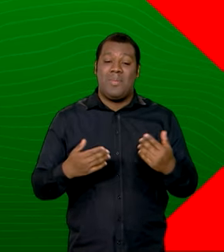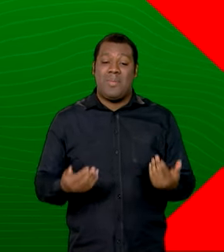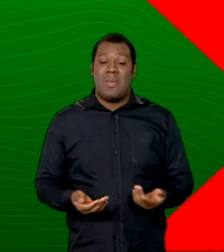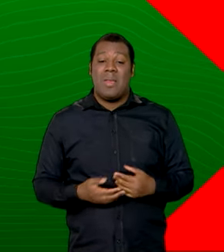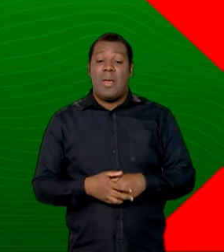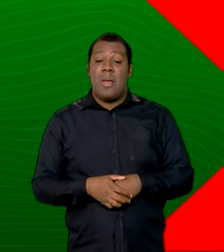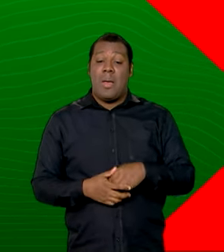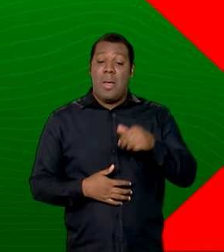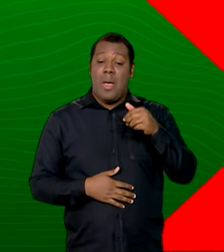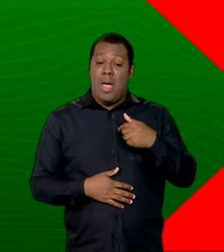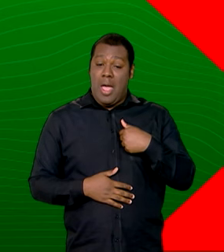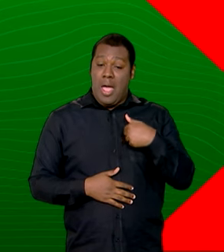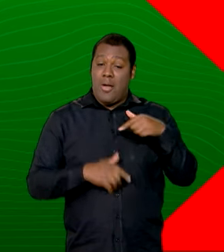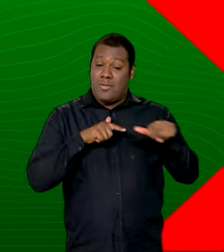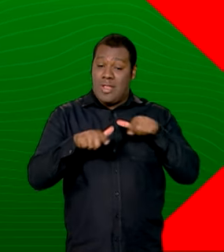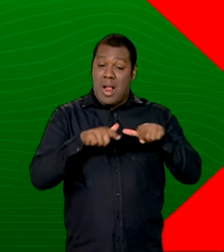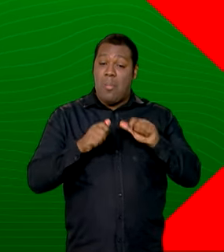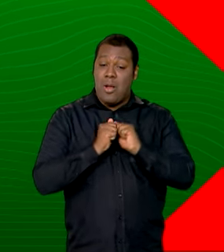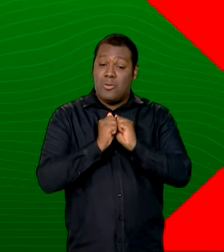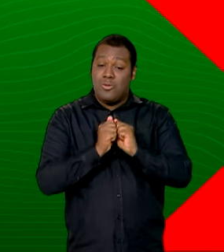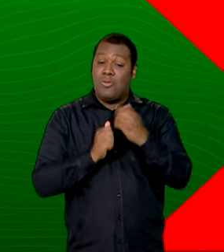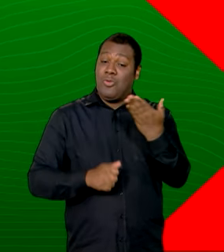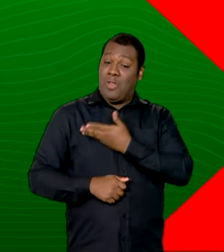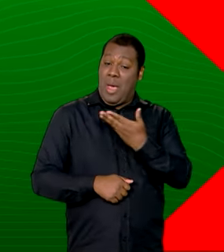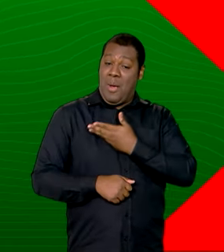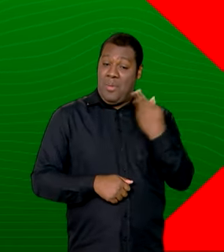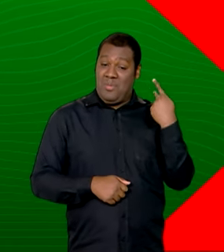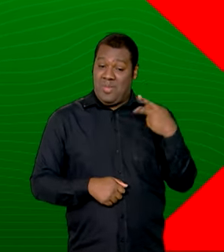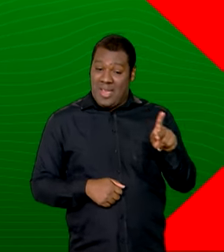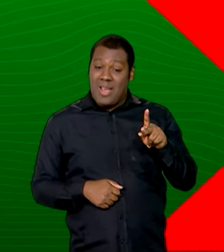né uma da a outra da Rádio Difusora